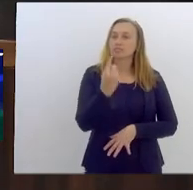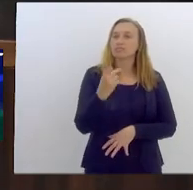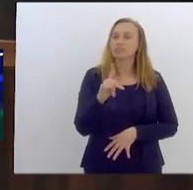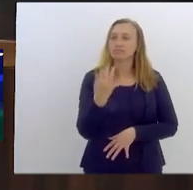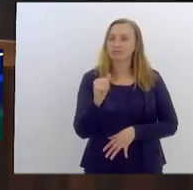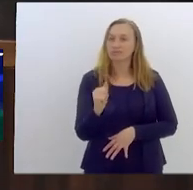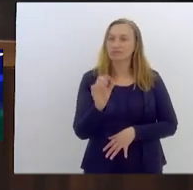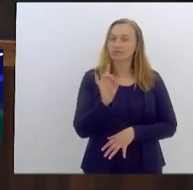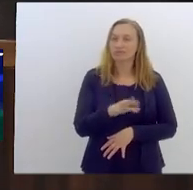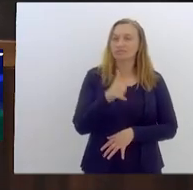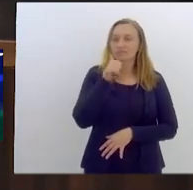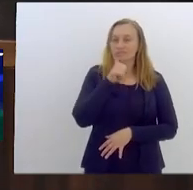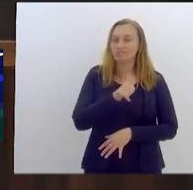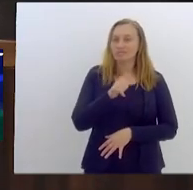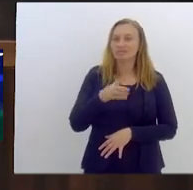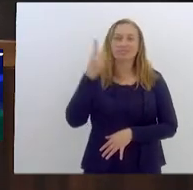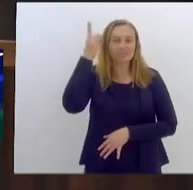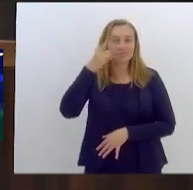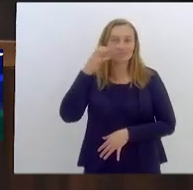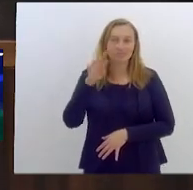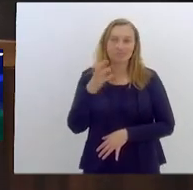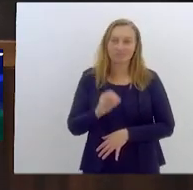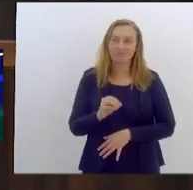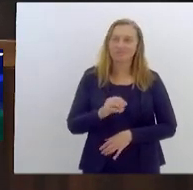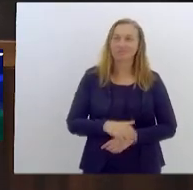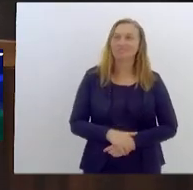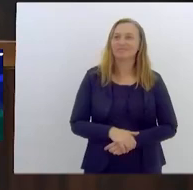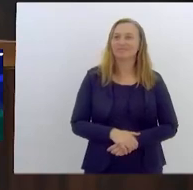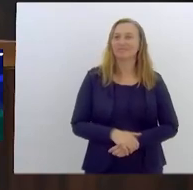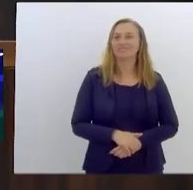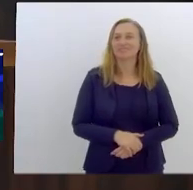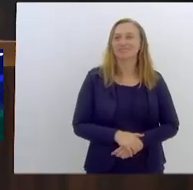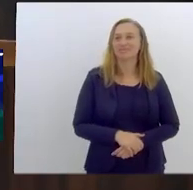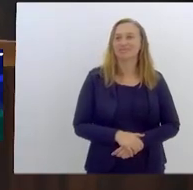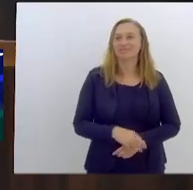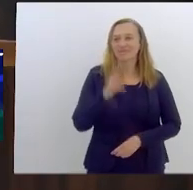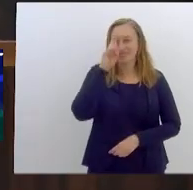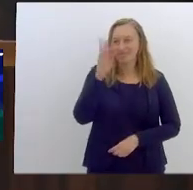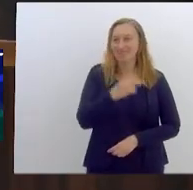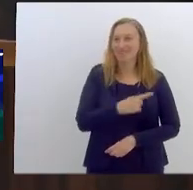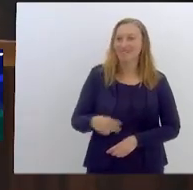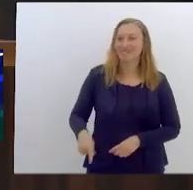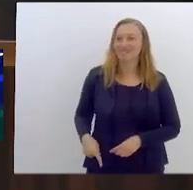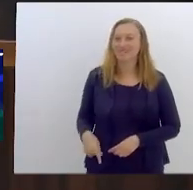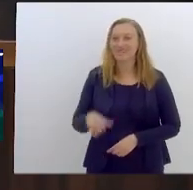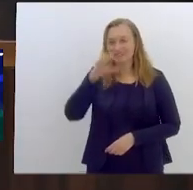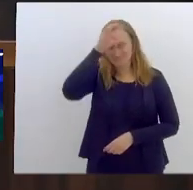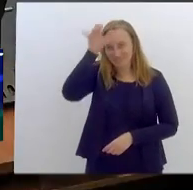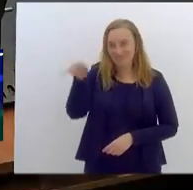com mulheres. Deputado Bruno Daori. Senhora presidente, tia Ju,